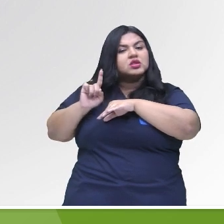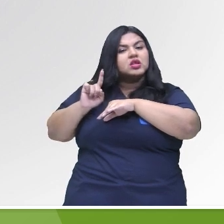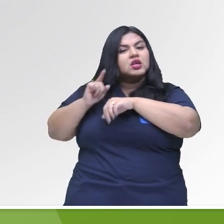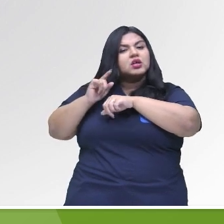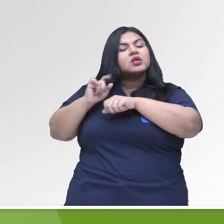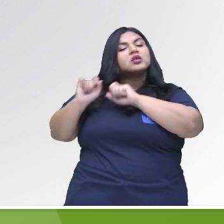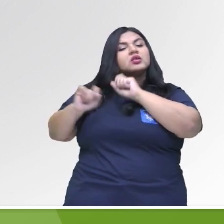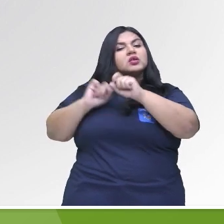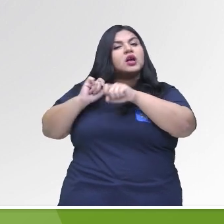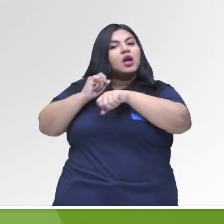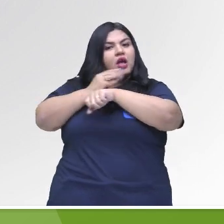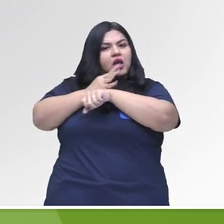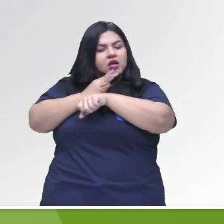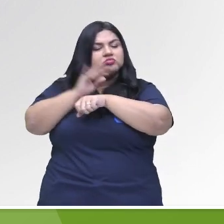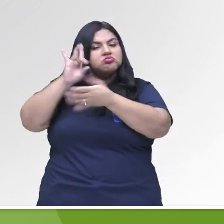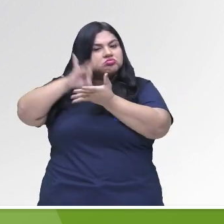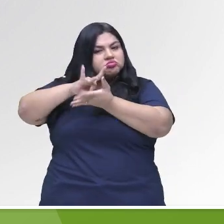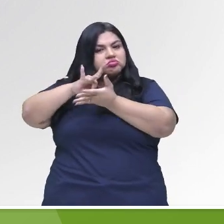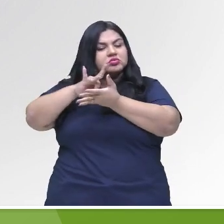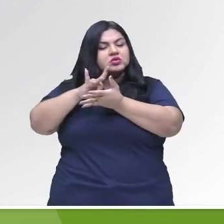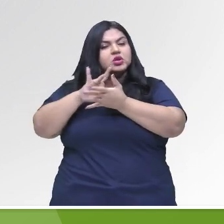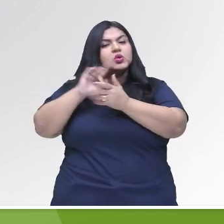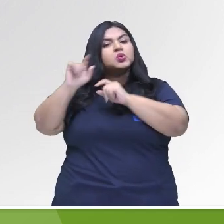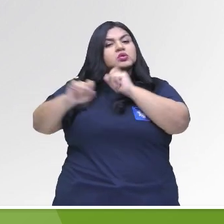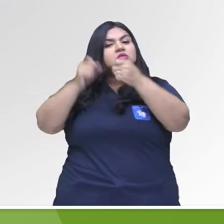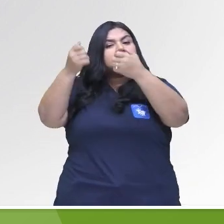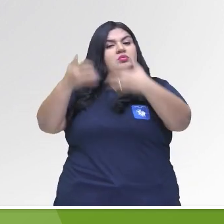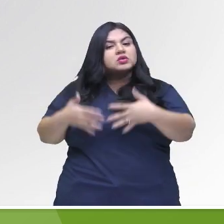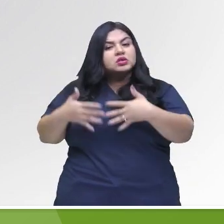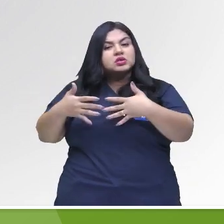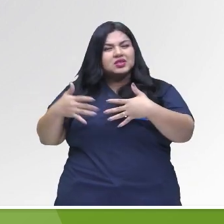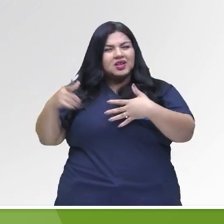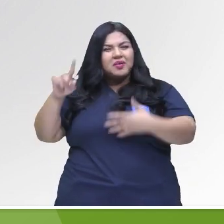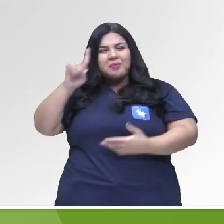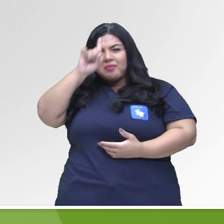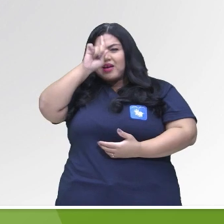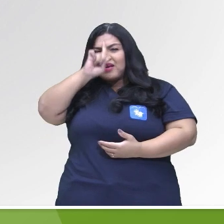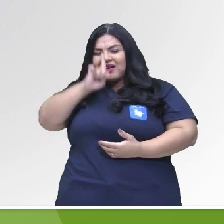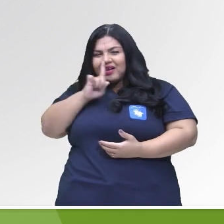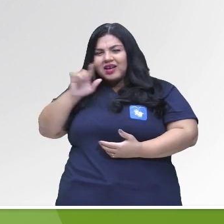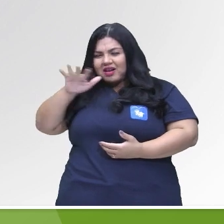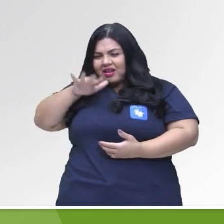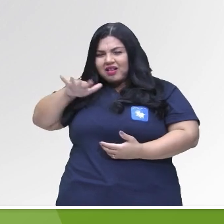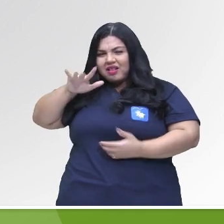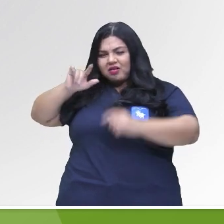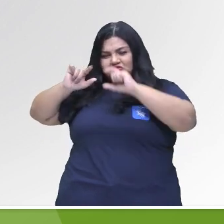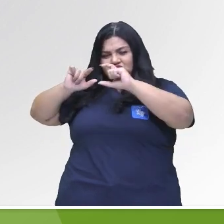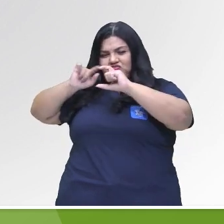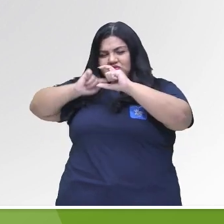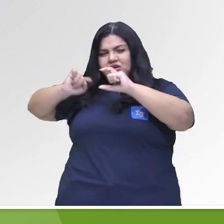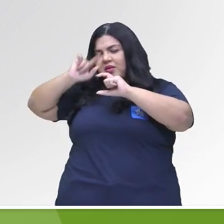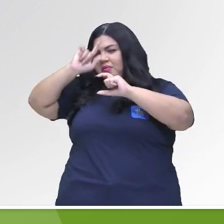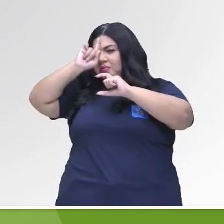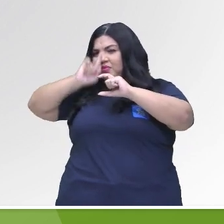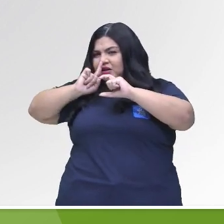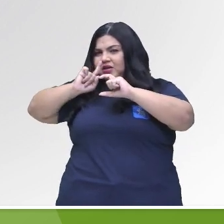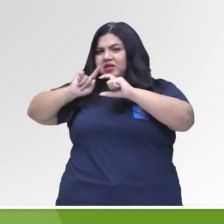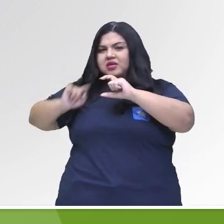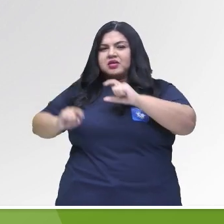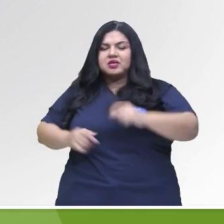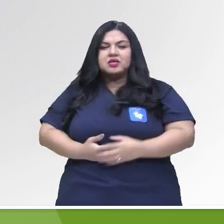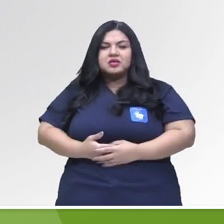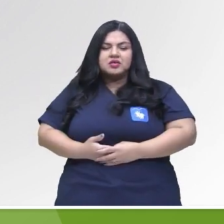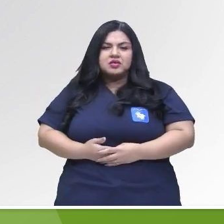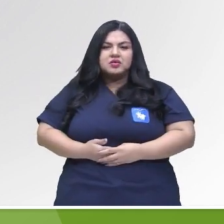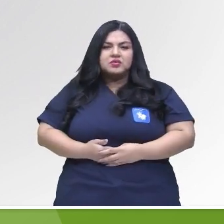que é aço mesmo, ok? O que eu tô falando é dessa região aqui amarelinha, né? Vou até colocar em destaque. Essa